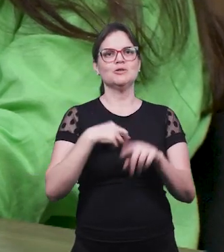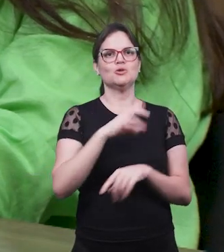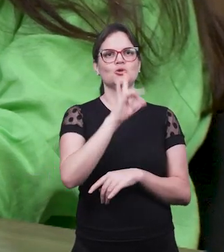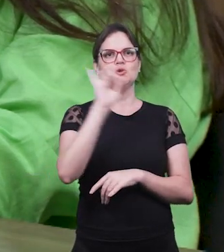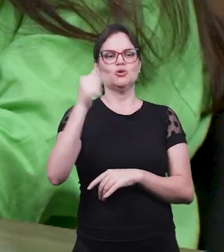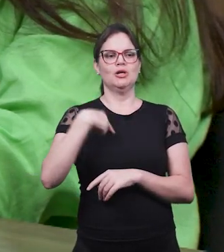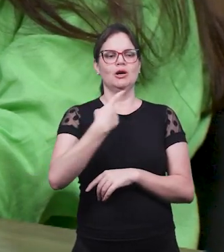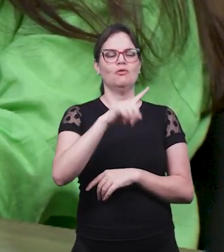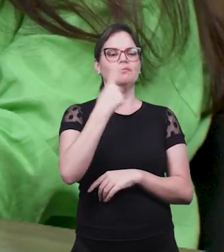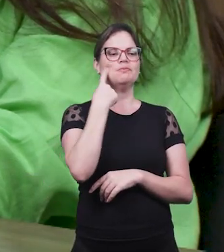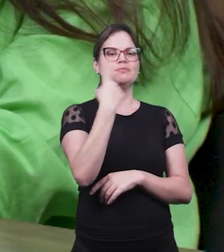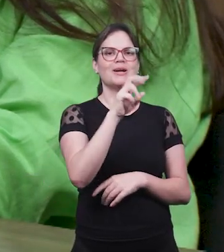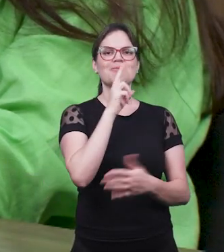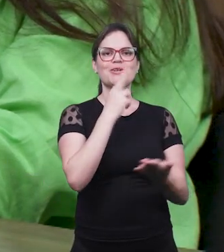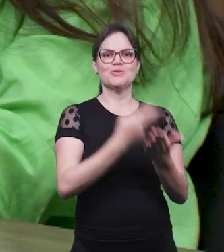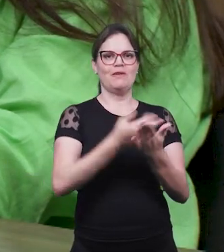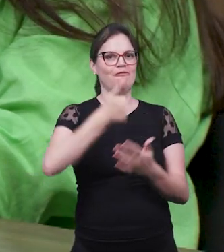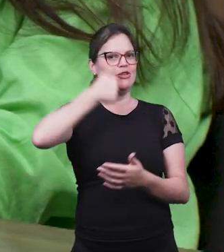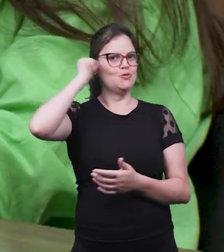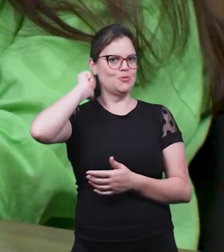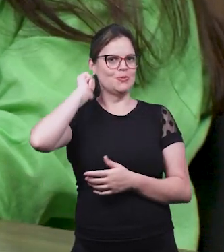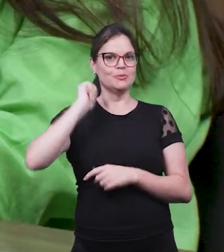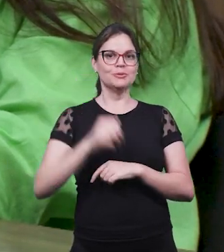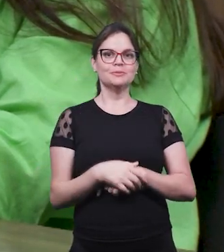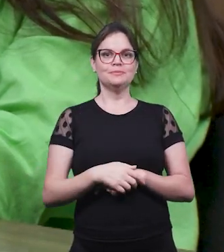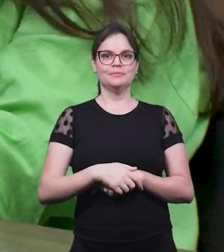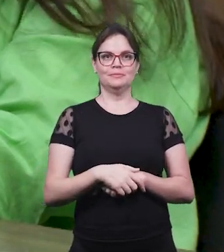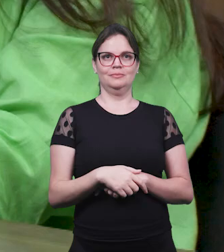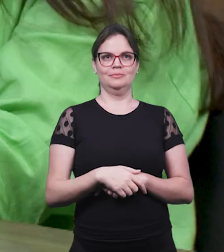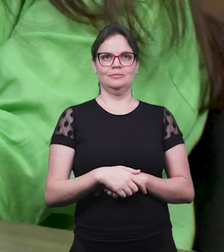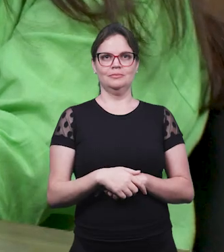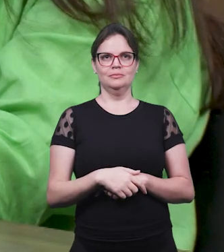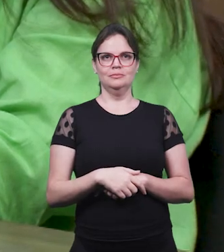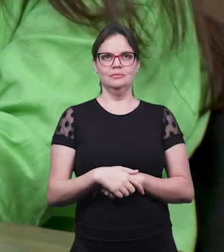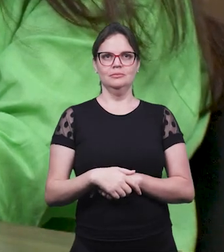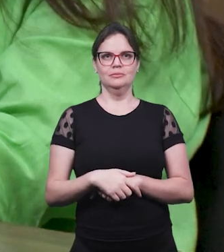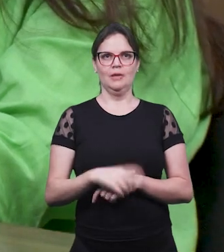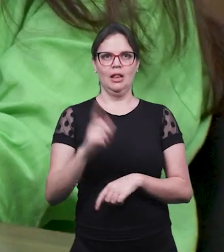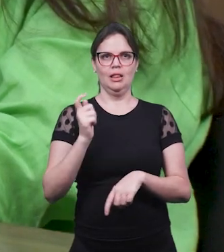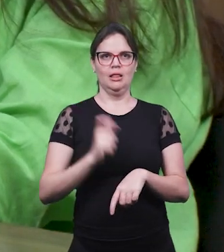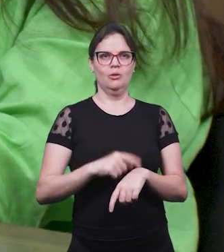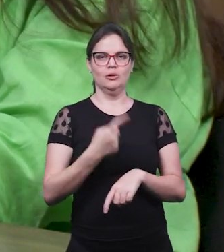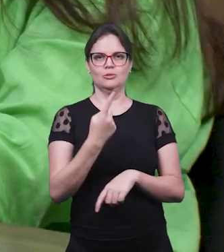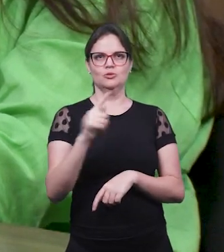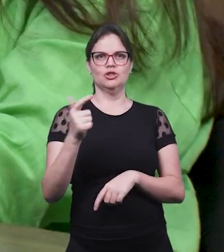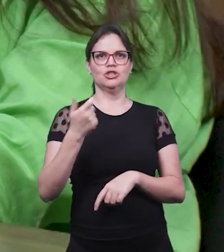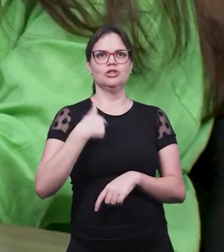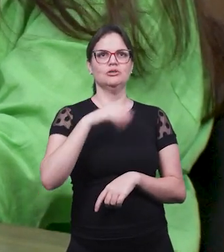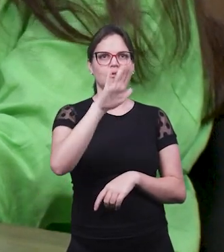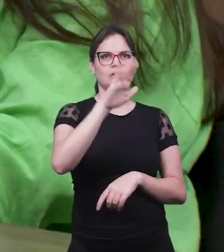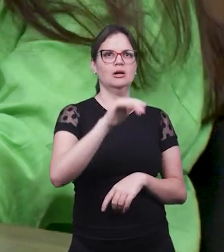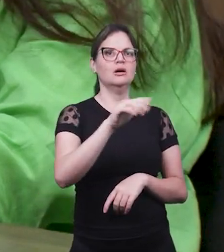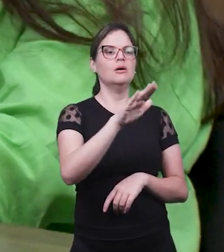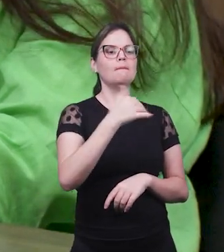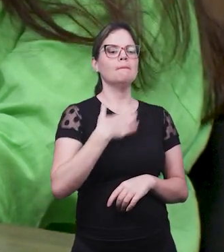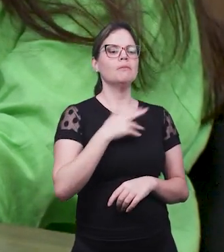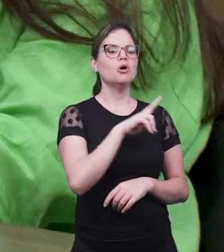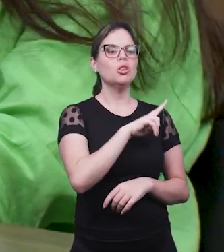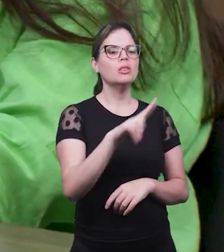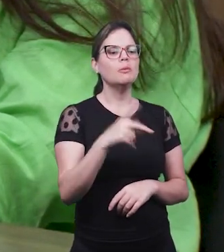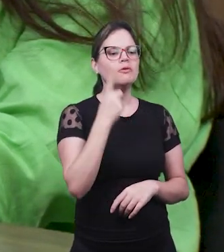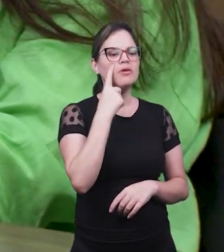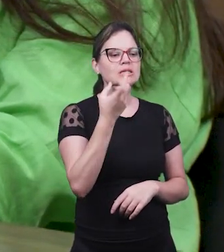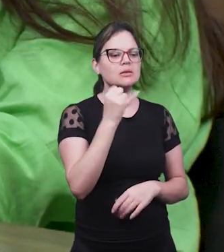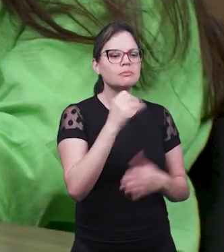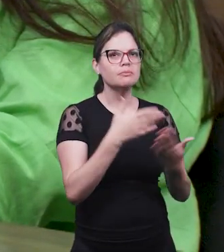fomos pegar o resultado do vestibular, que nós chegamos lá, na época não ficava publicado não, a gente chegava, meu nome é fulano de tal, dá uma